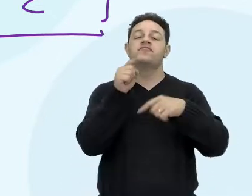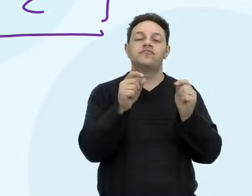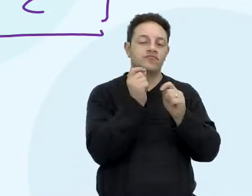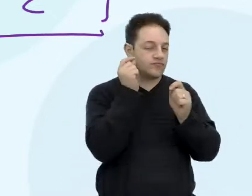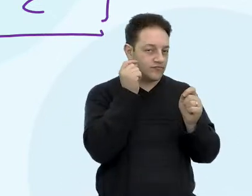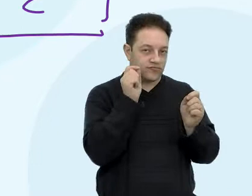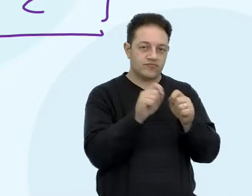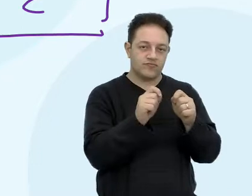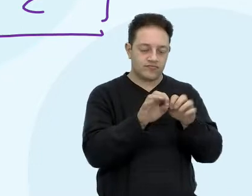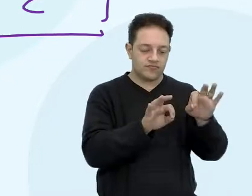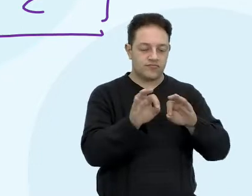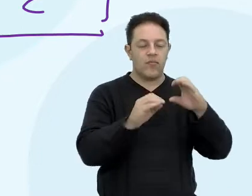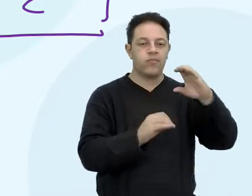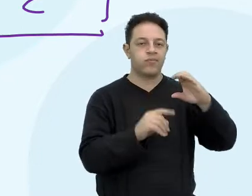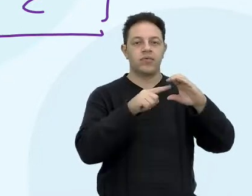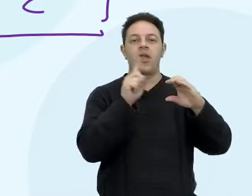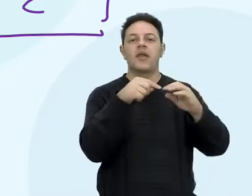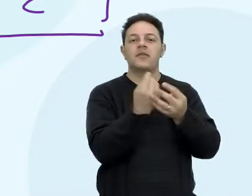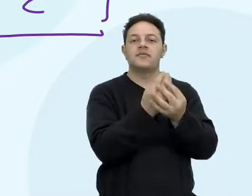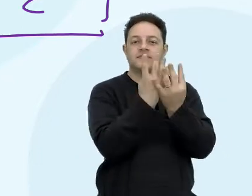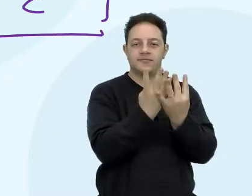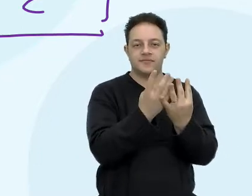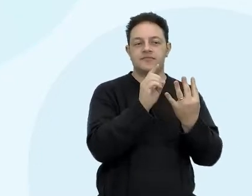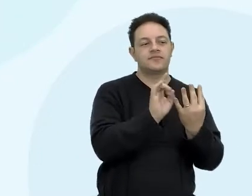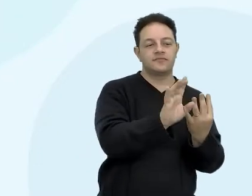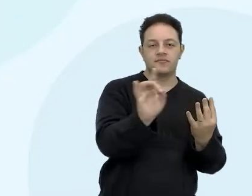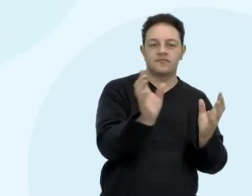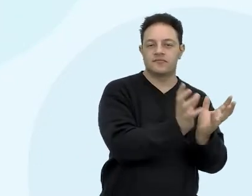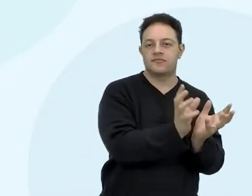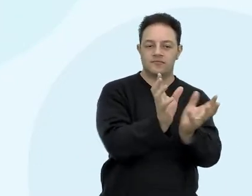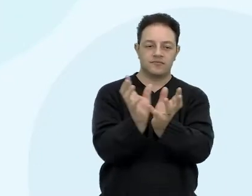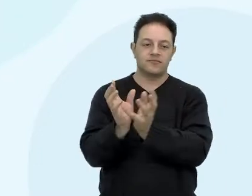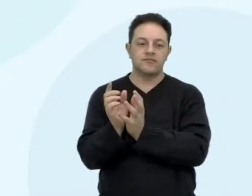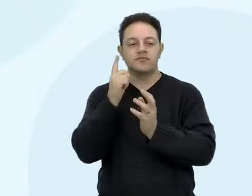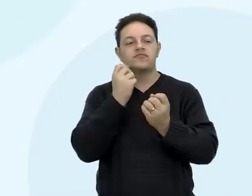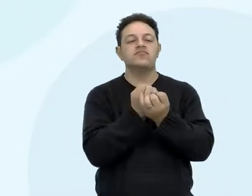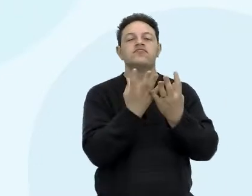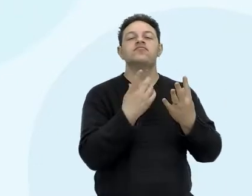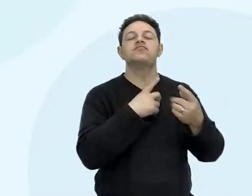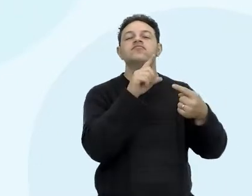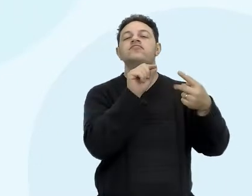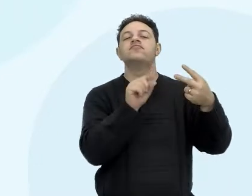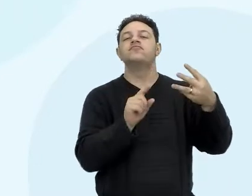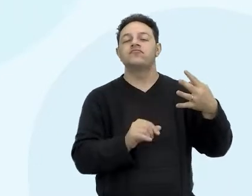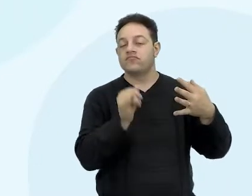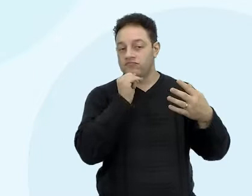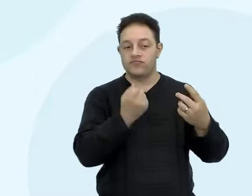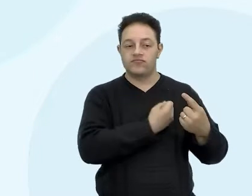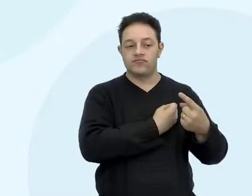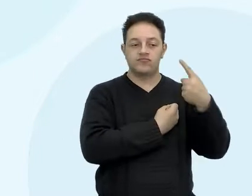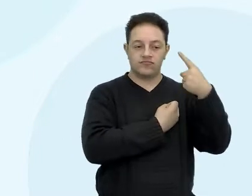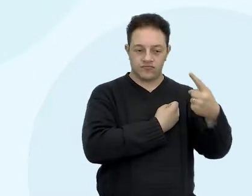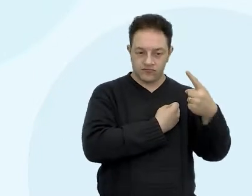isso, você tem 2 opções e eu vou mostrar agora as opções das cartas. Opção 1, imprimir as cartas